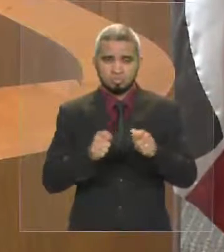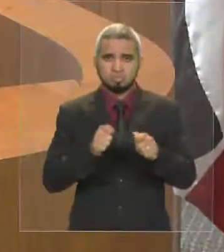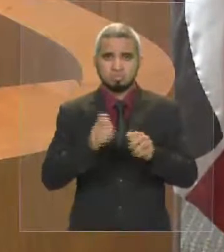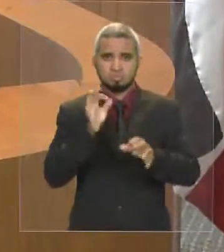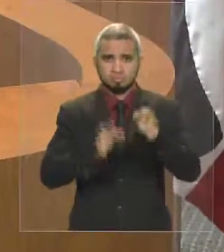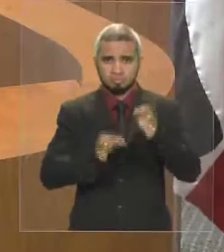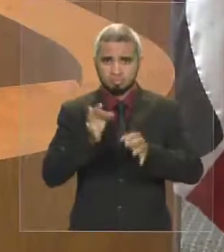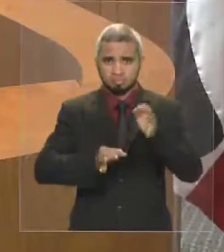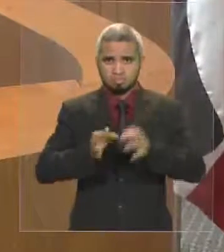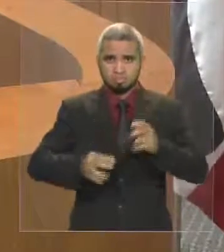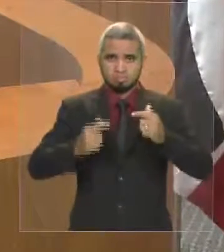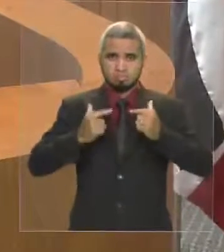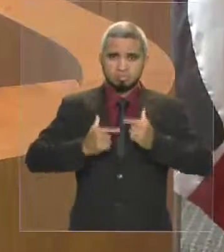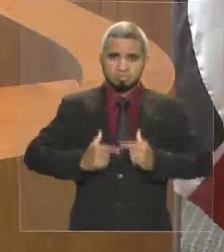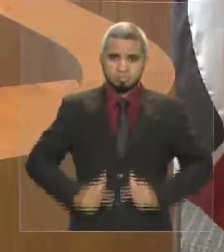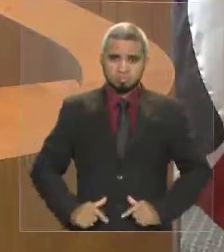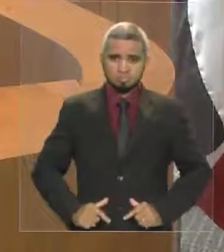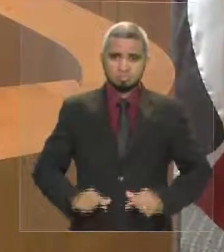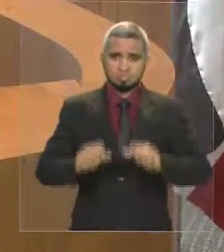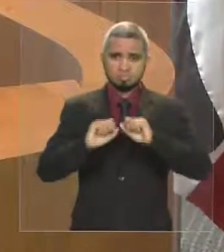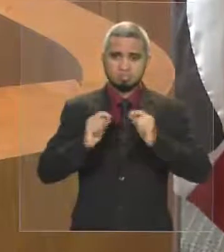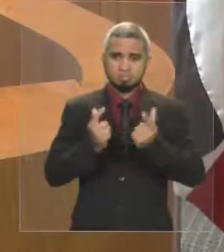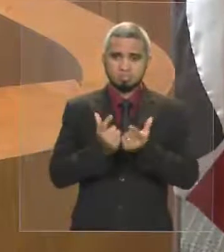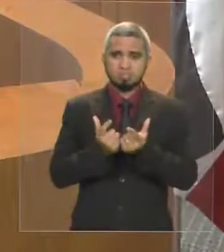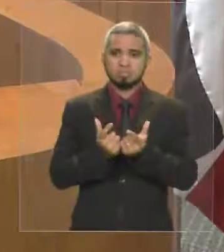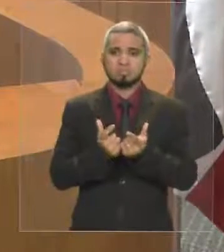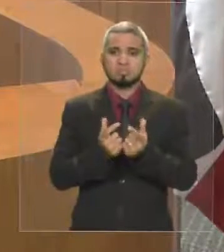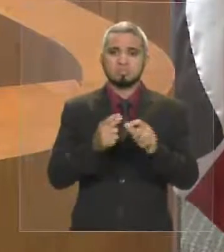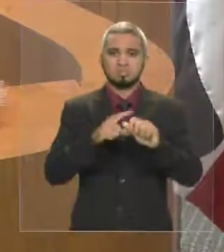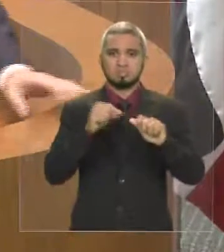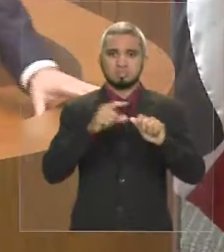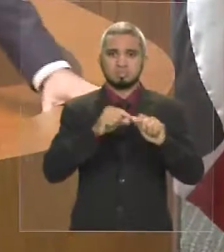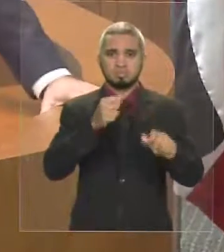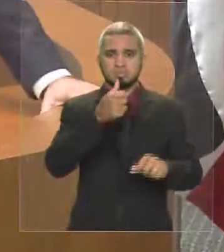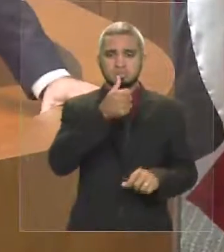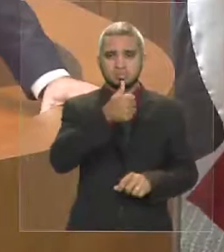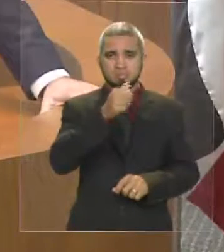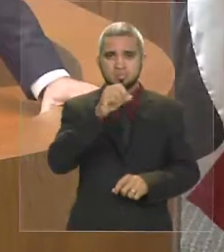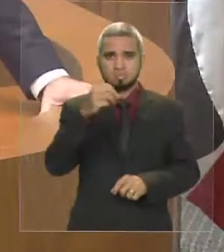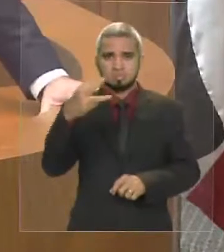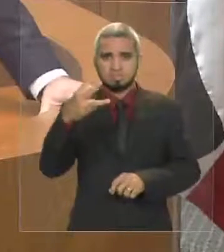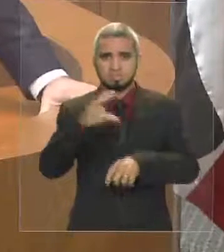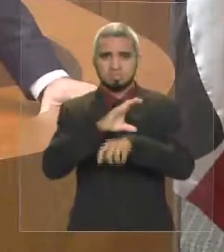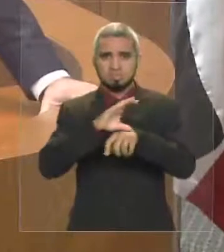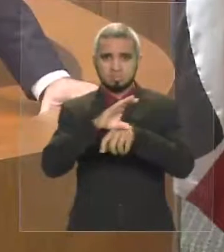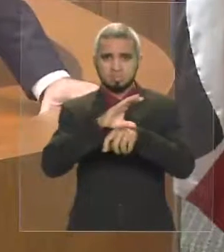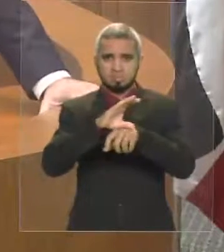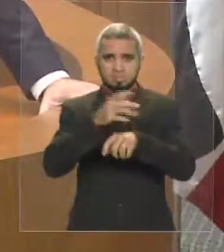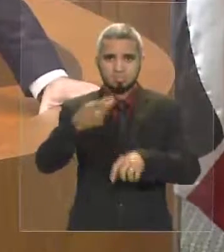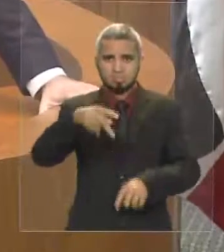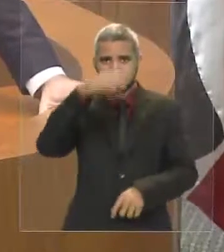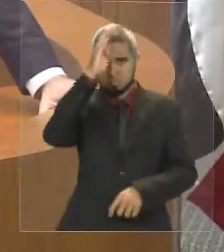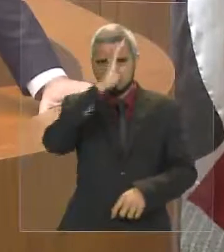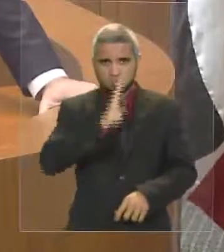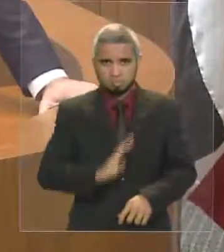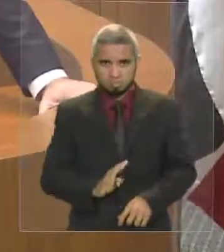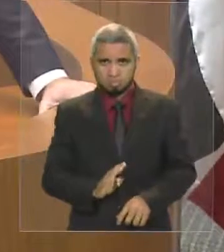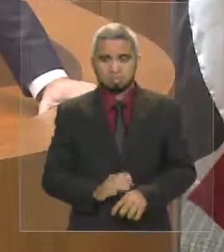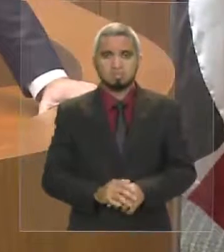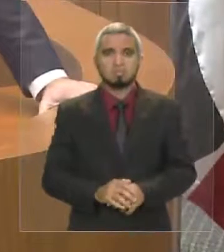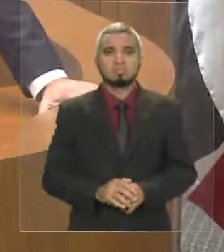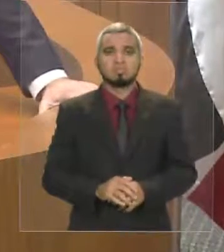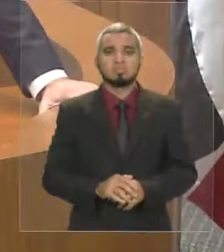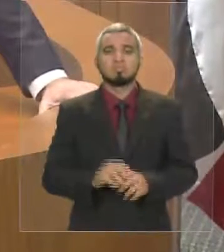omissão legislativa, conforme dispõe o artigo 103 da Constituição da República, vem perante Vossa Excelência propor